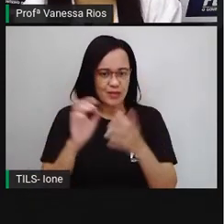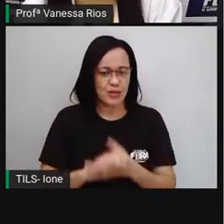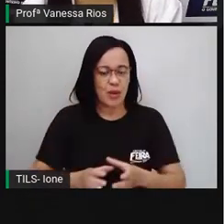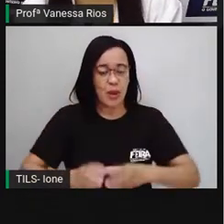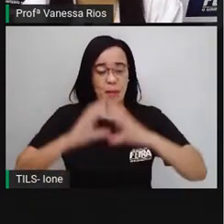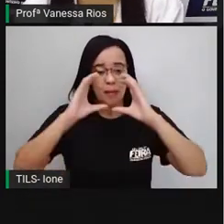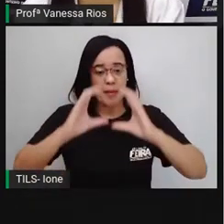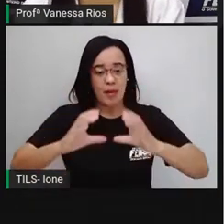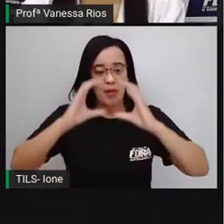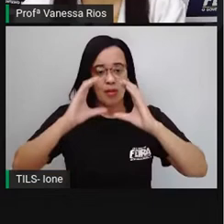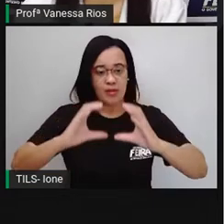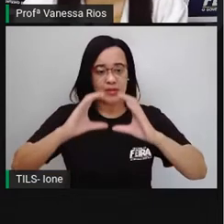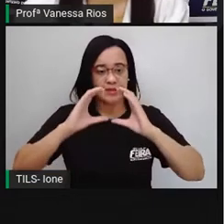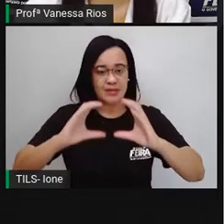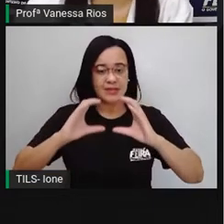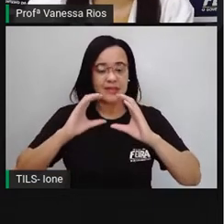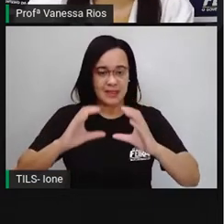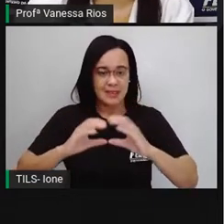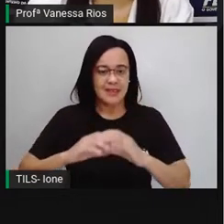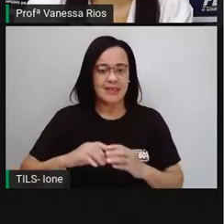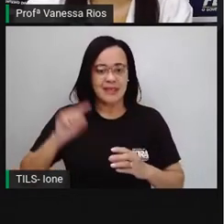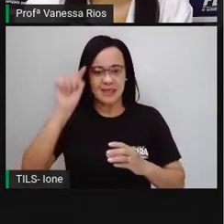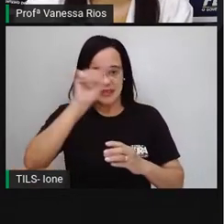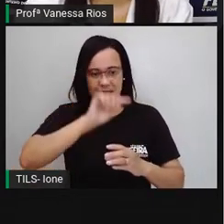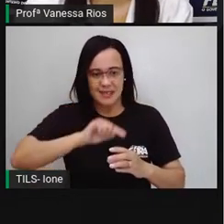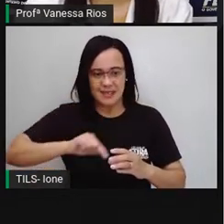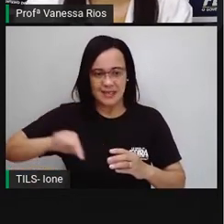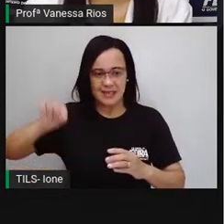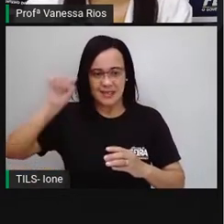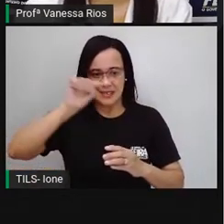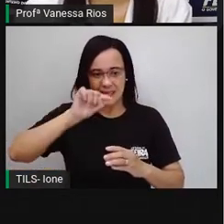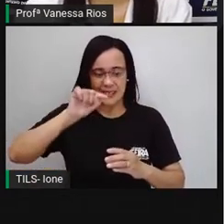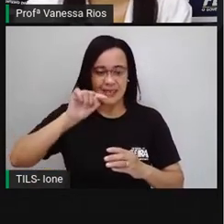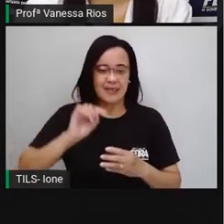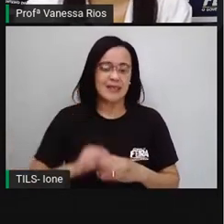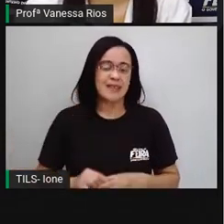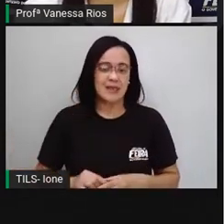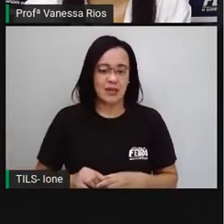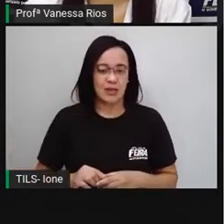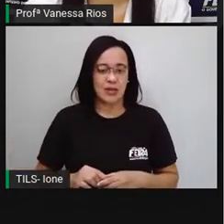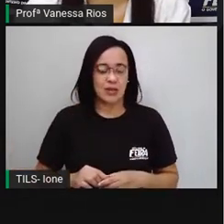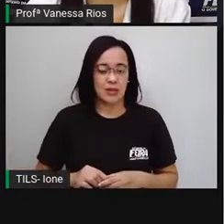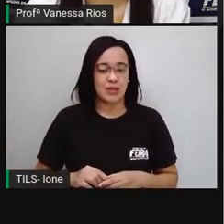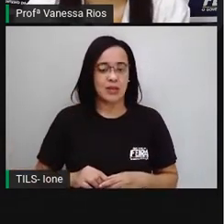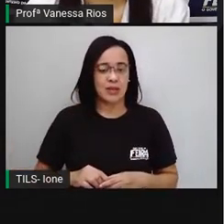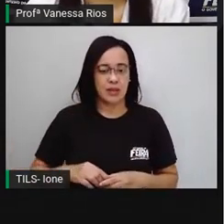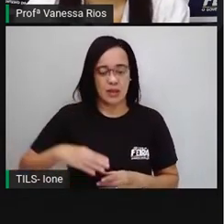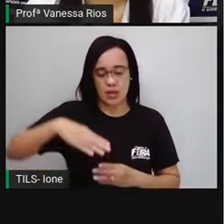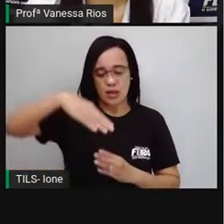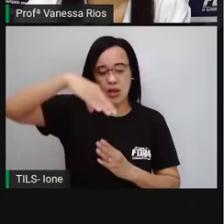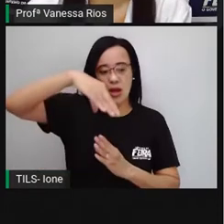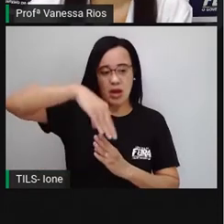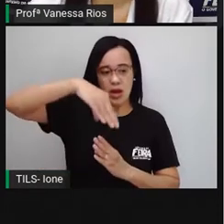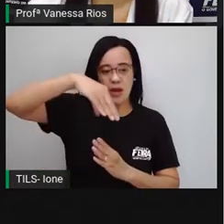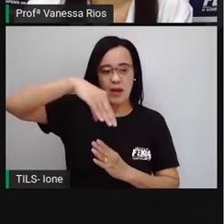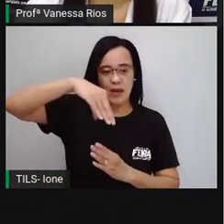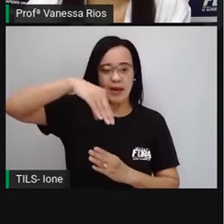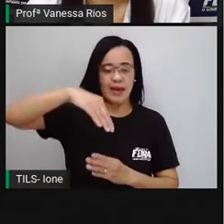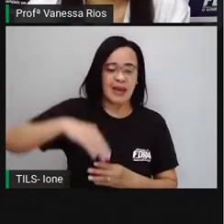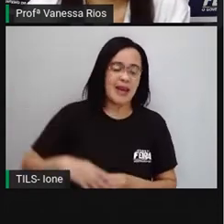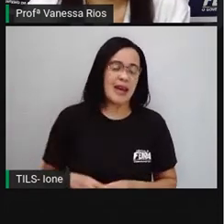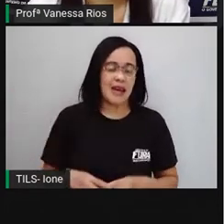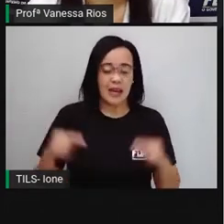bola, que aí tem a forma da esfera. A gente tem aí esse cone, né, utilizado aí como sinalização